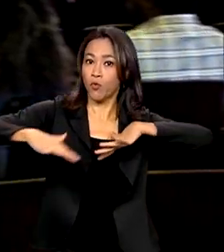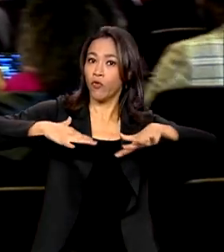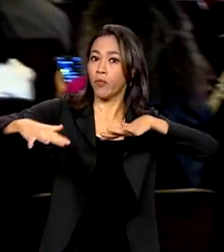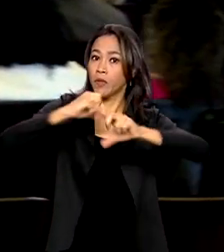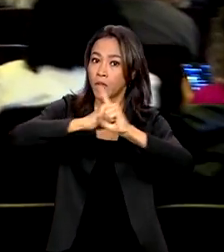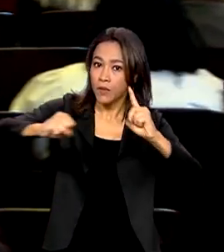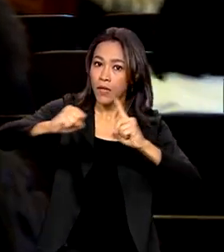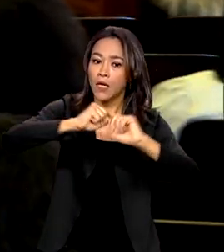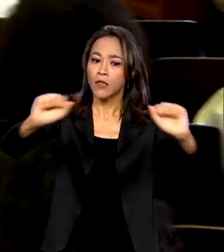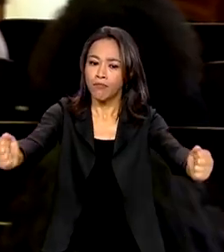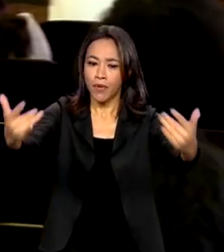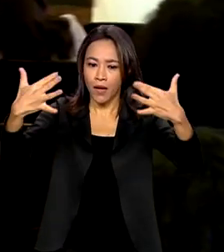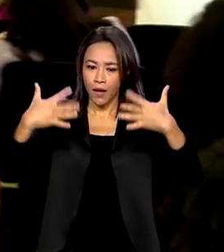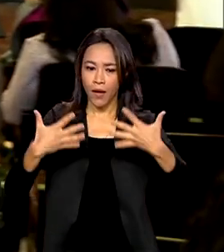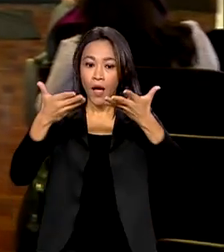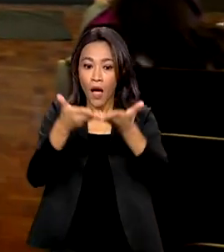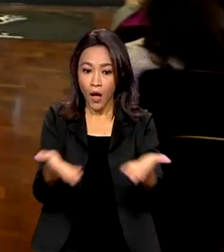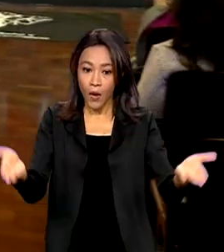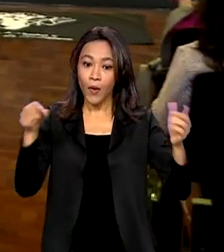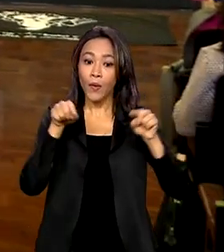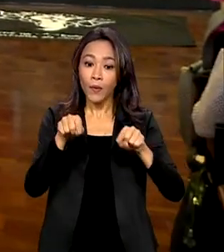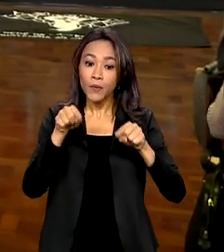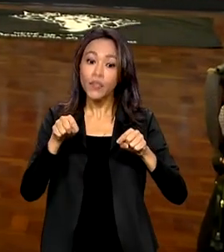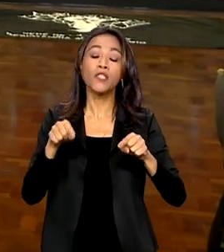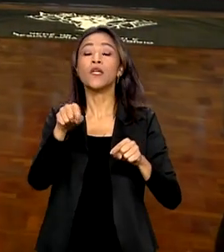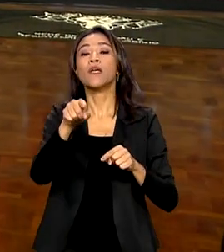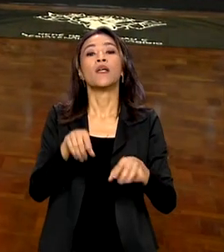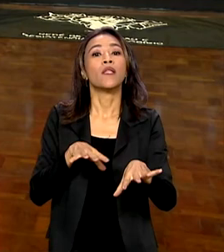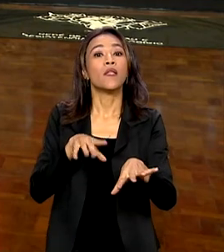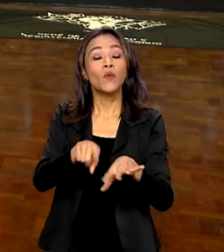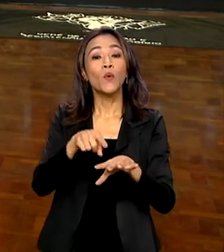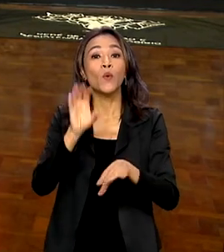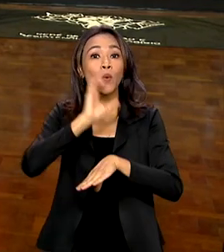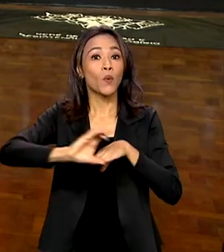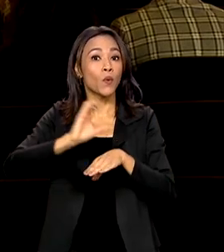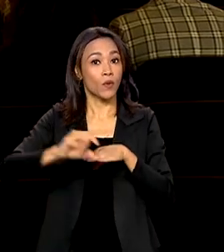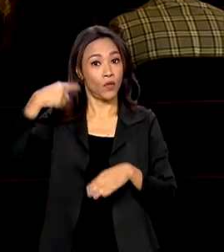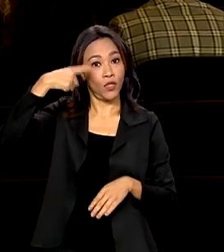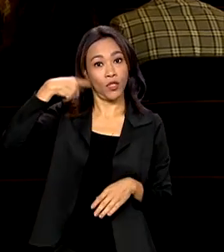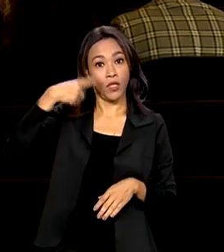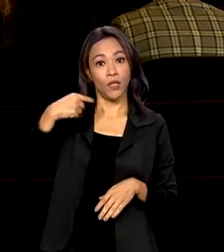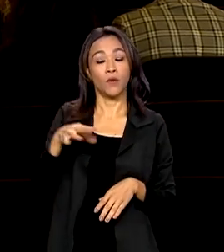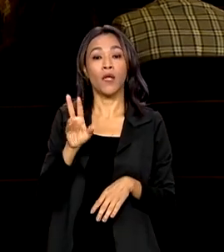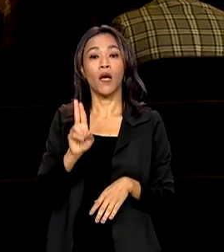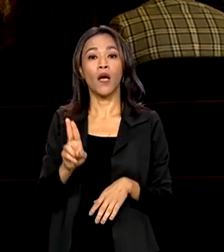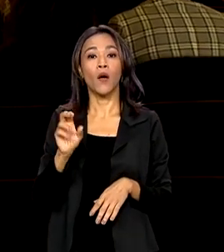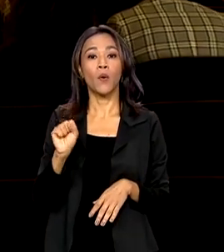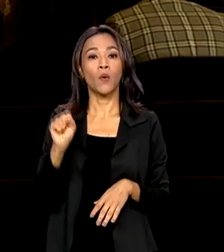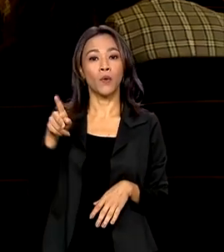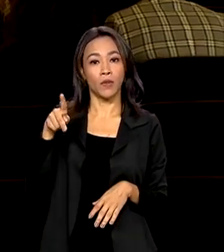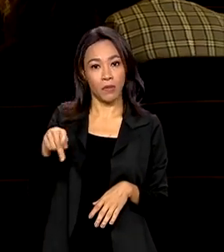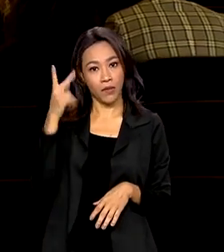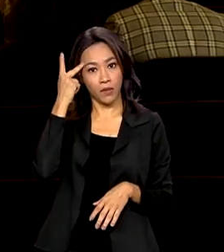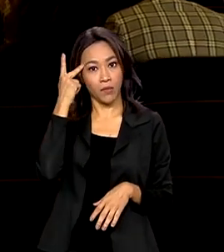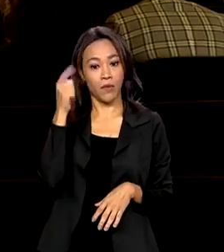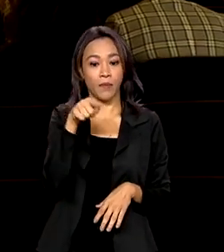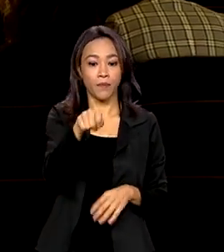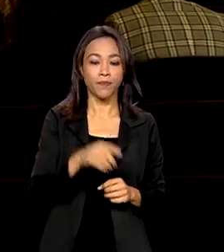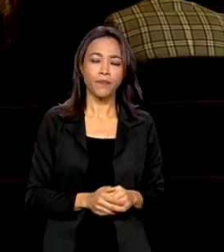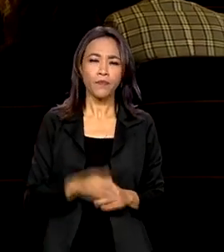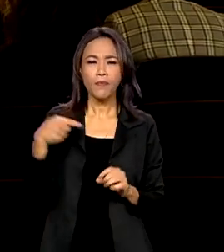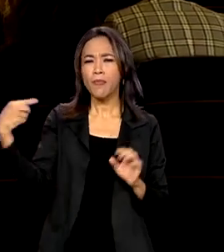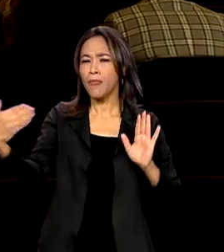se reuniram na Faculdade de Direito da USP, no centro da capital paulista. O Plano Juventude Negra Viva tem